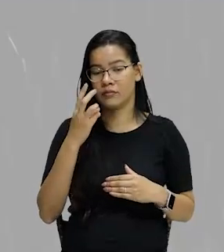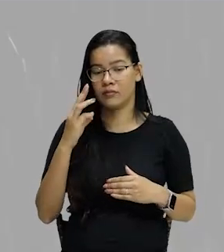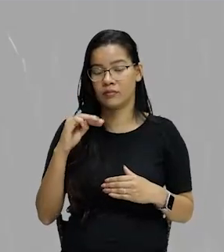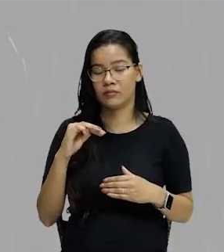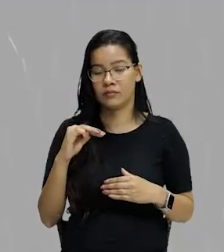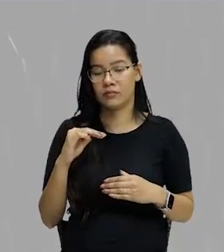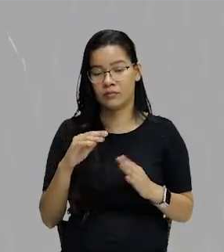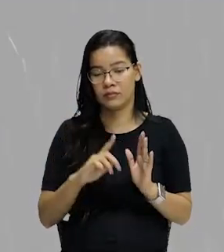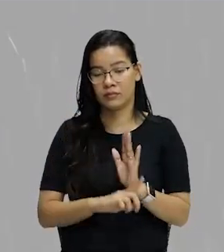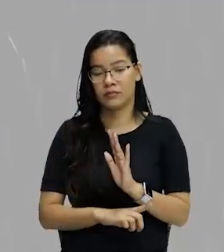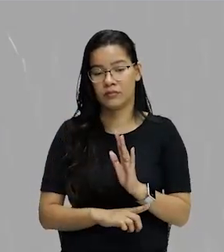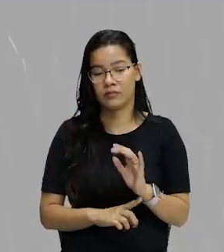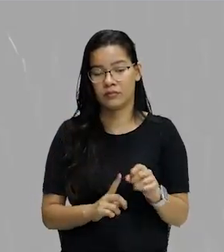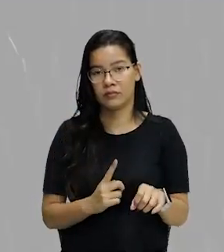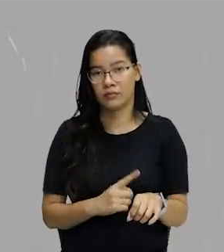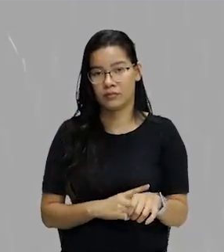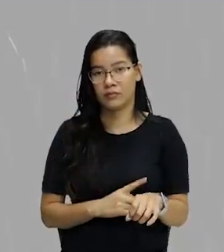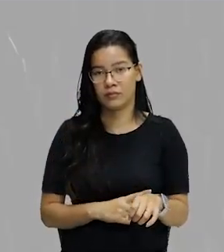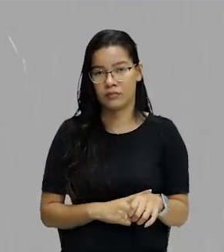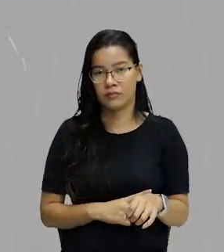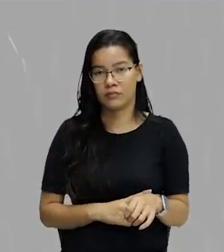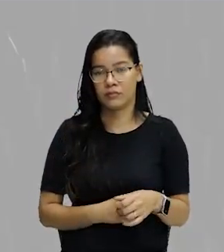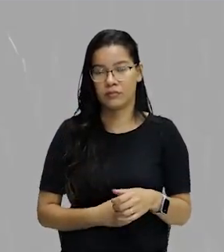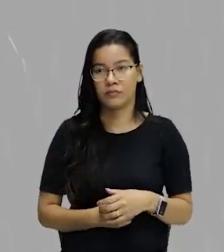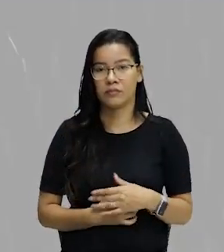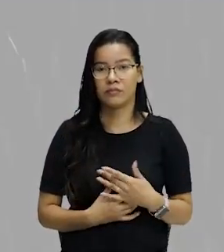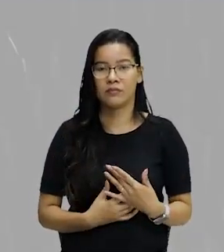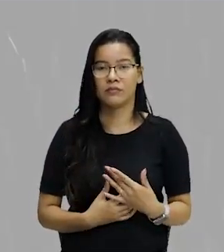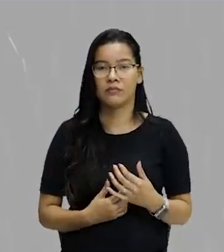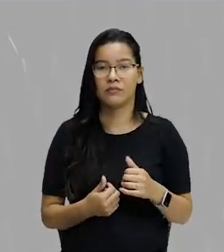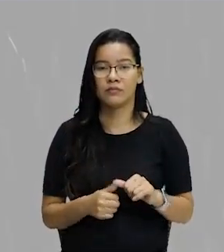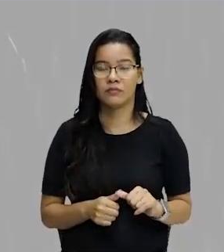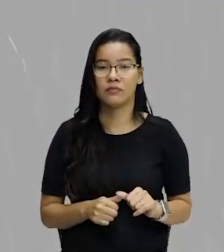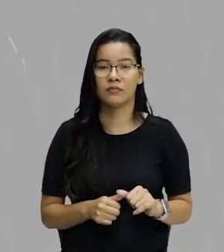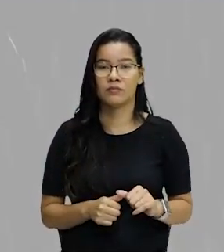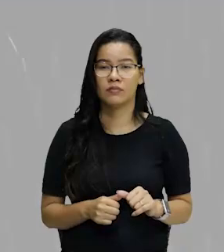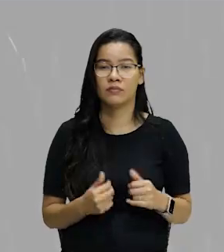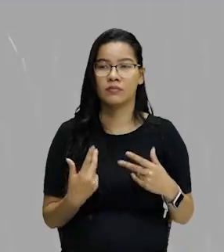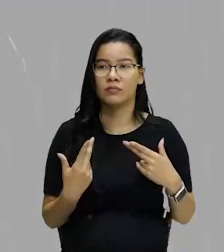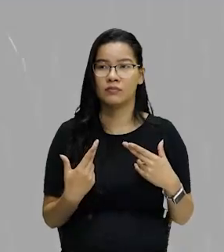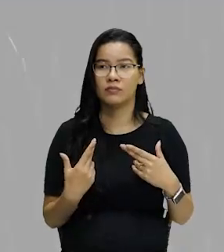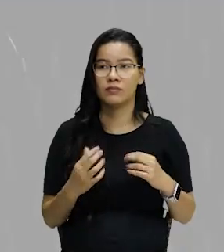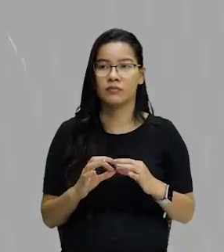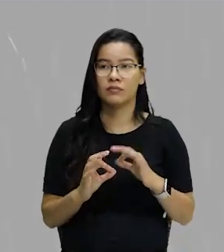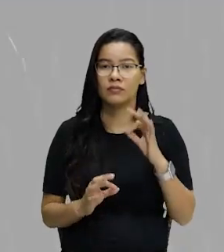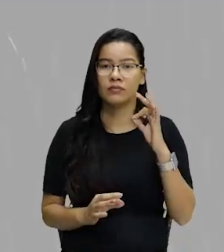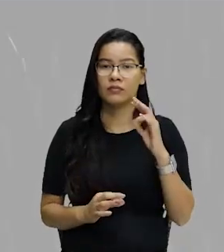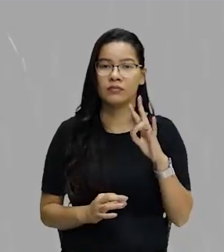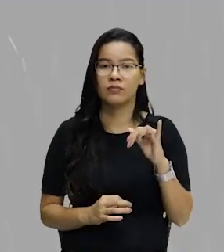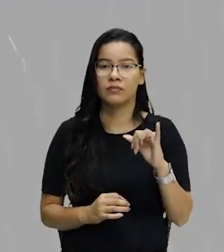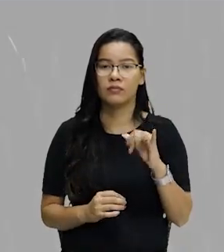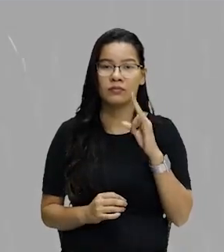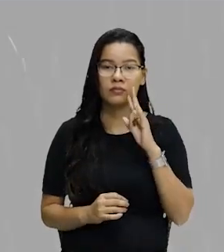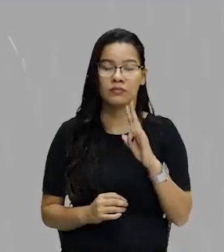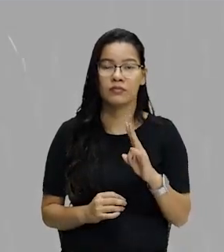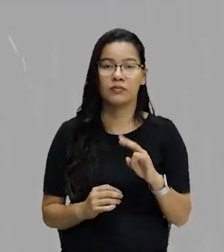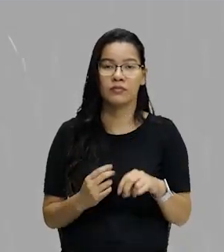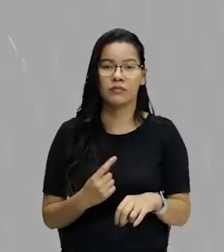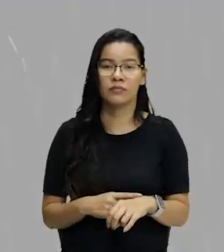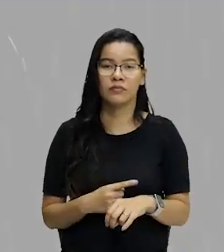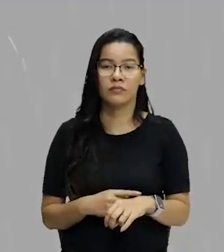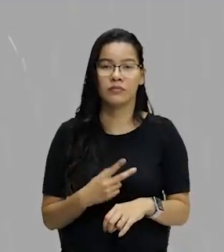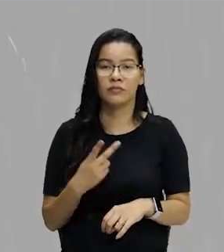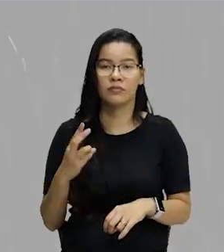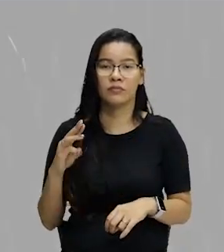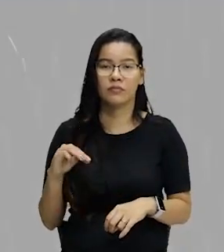marca em menor tempo. Então, os atletas estão disputando, chegaram na mesma altura, eles vão ver o critério do tempo, quem chegou no